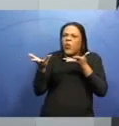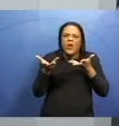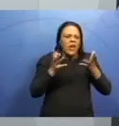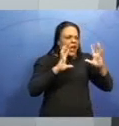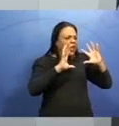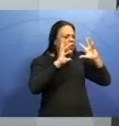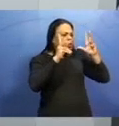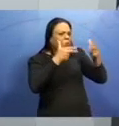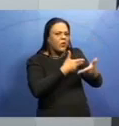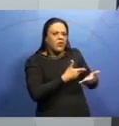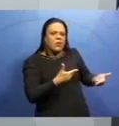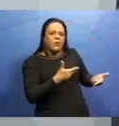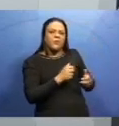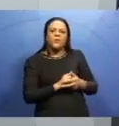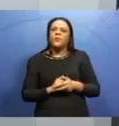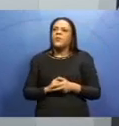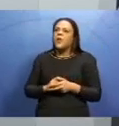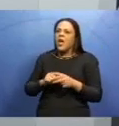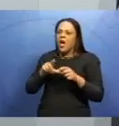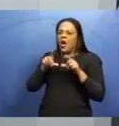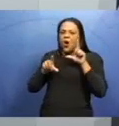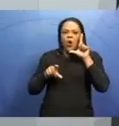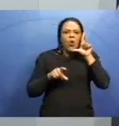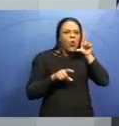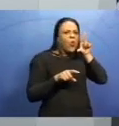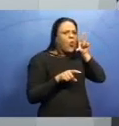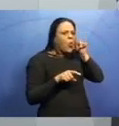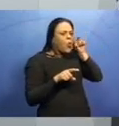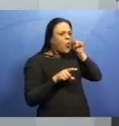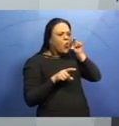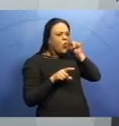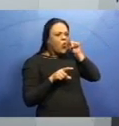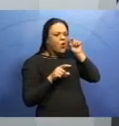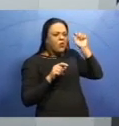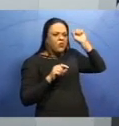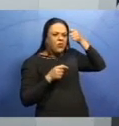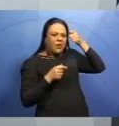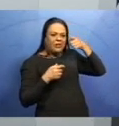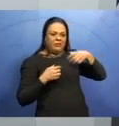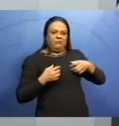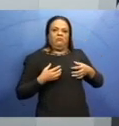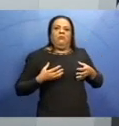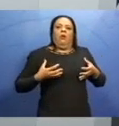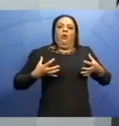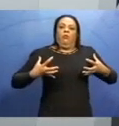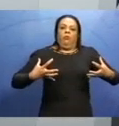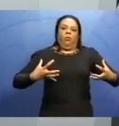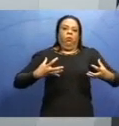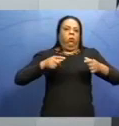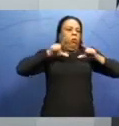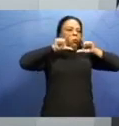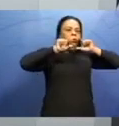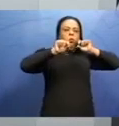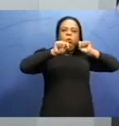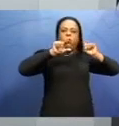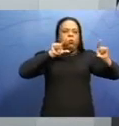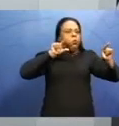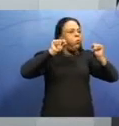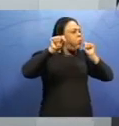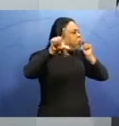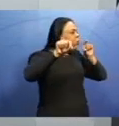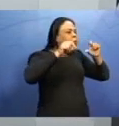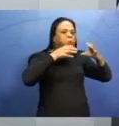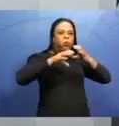O corvo, por sua vez, querendo mostrar-lhe seus encantos musicais, soltou